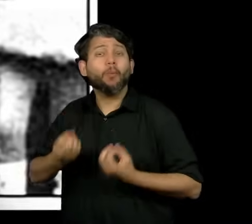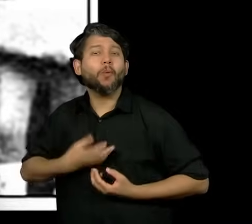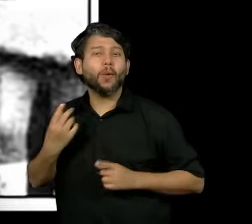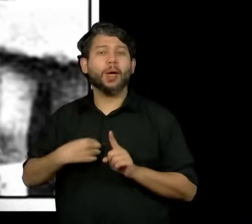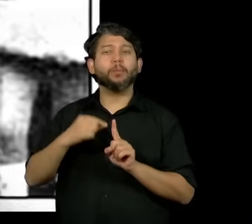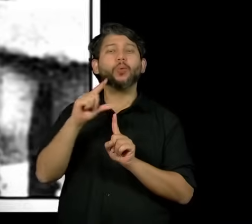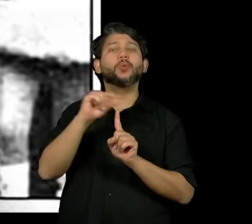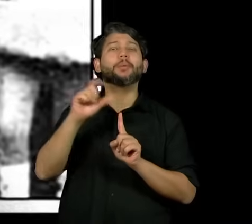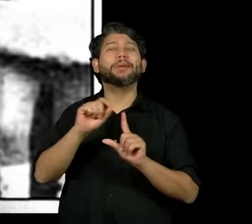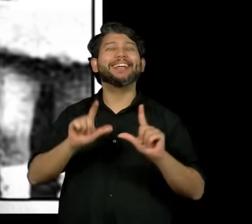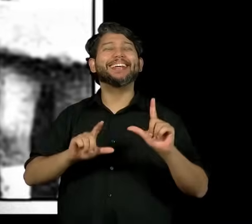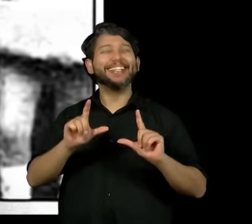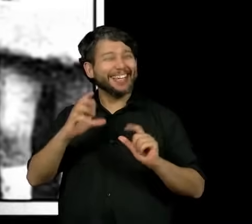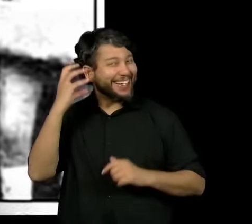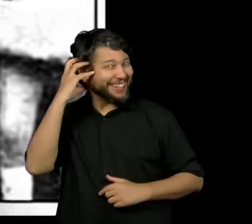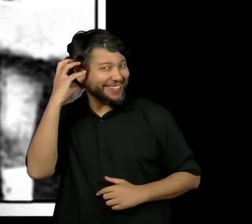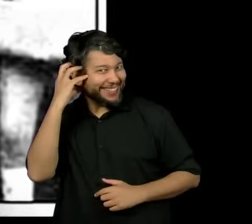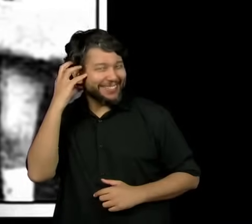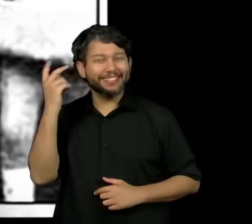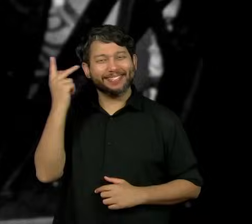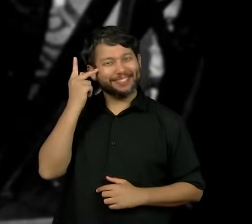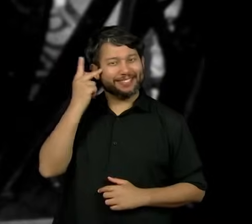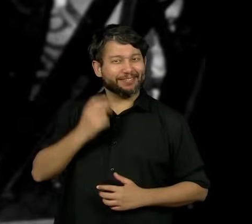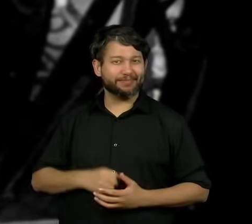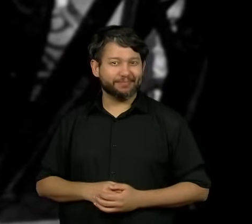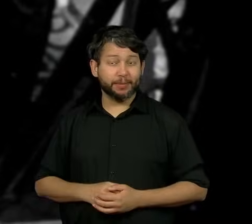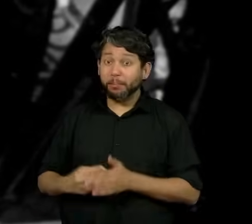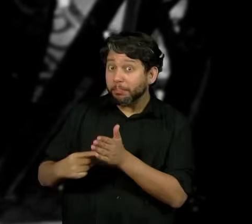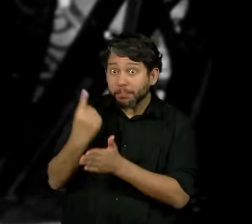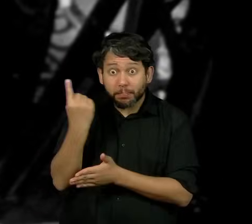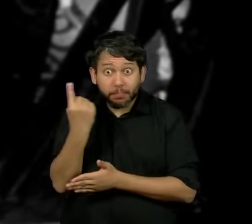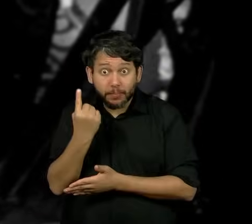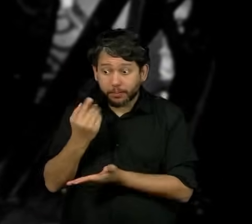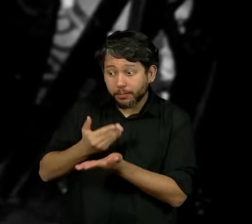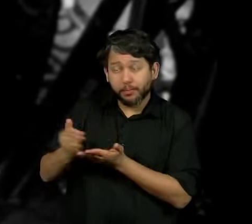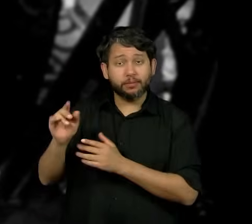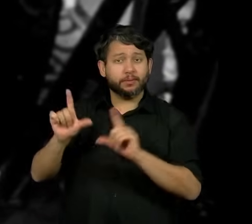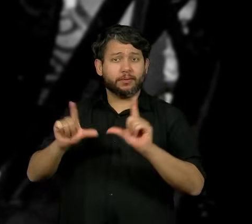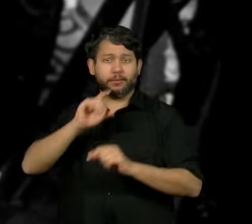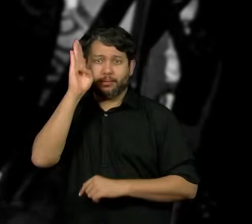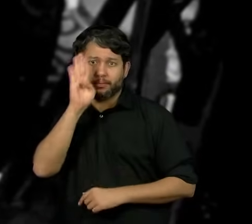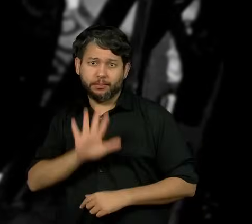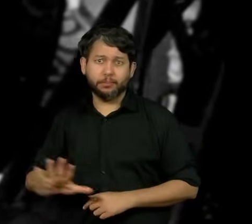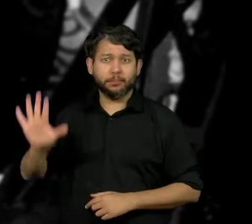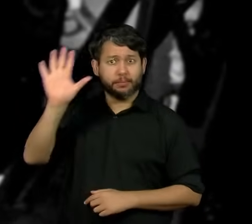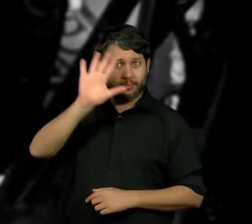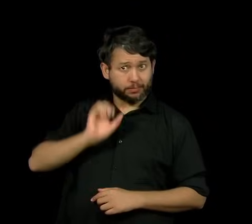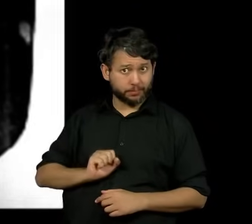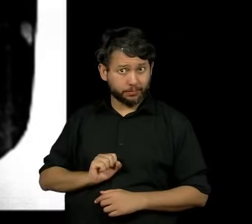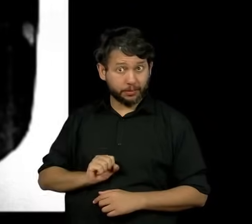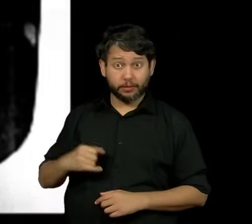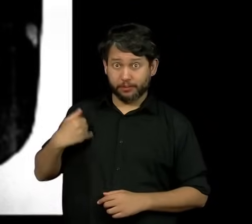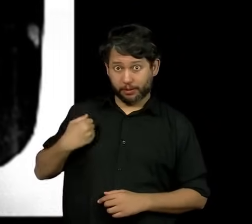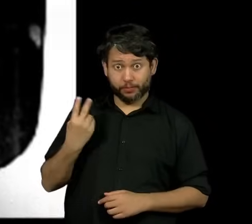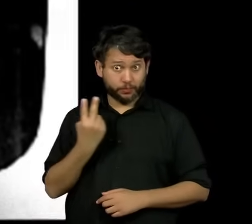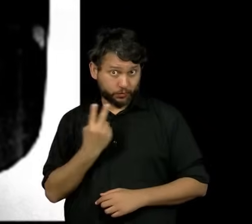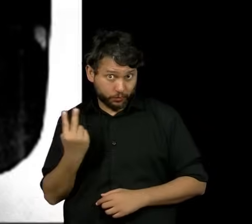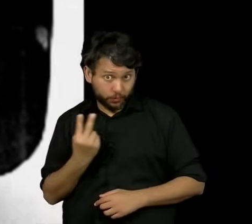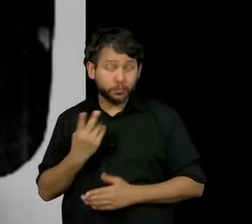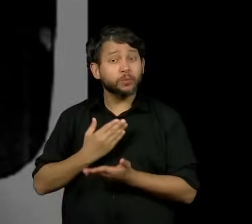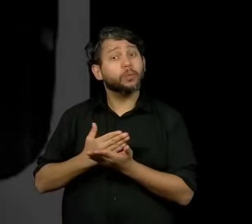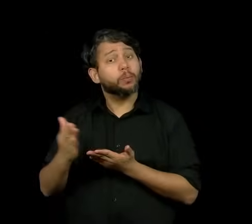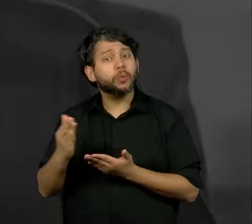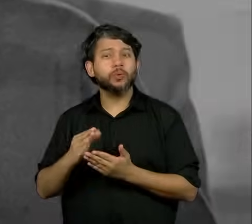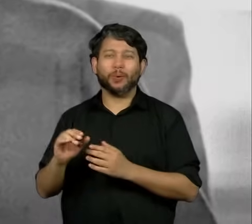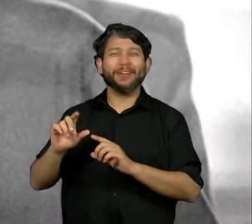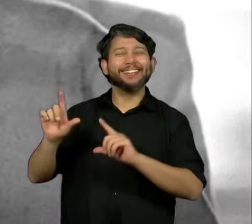São Paulo. Ele foi um dos pioneiros da TV brasileira e, aos 22 anos de idade, passou a escrever teledramas para a